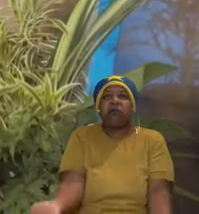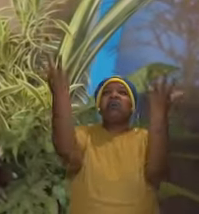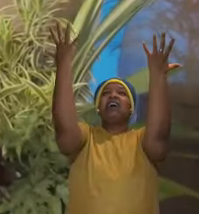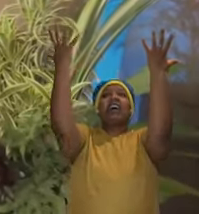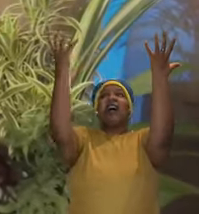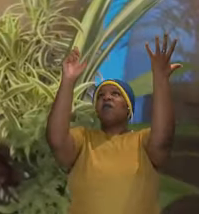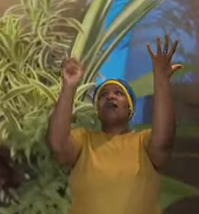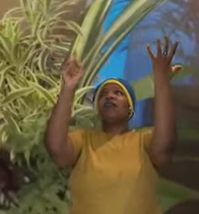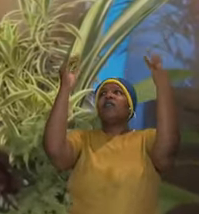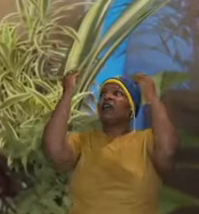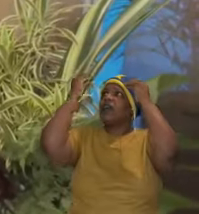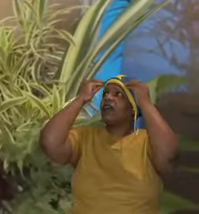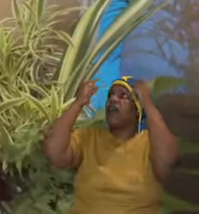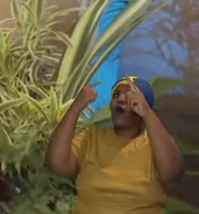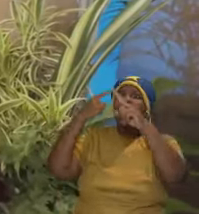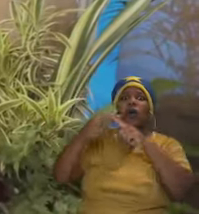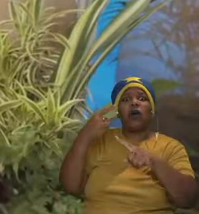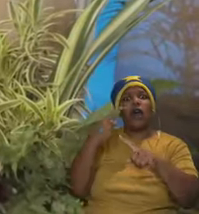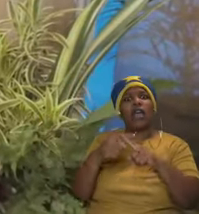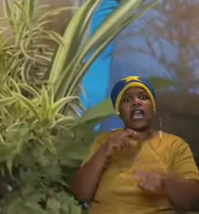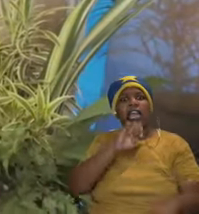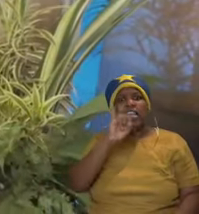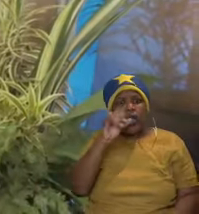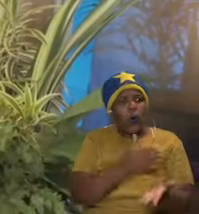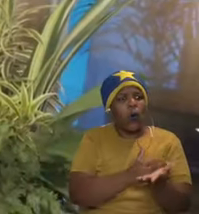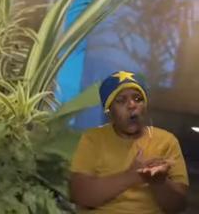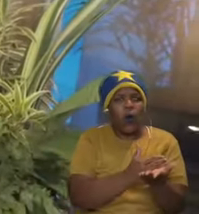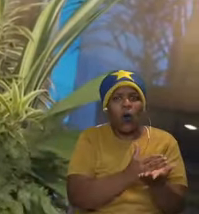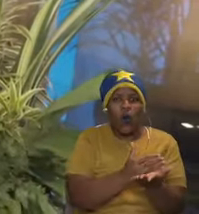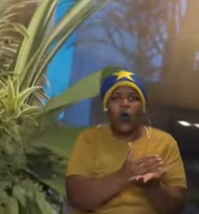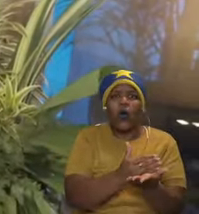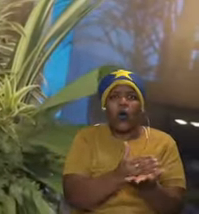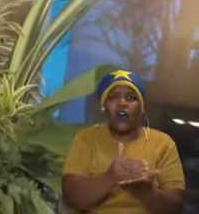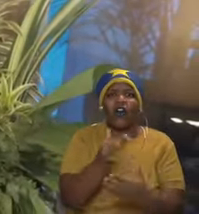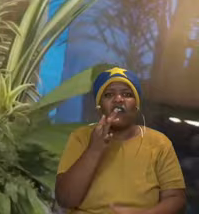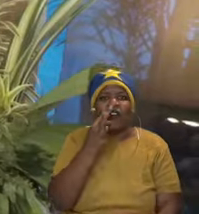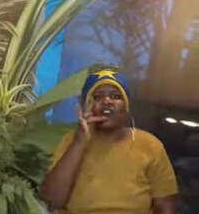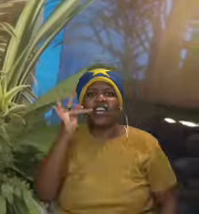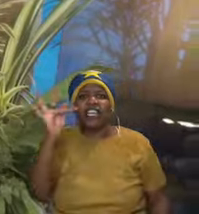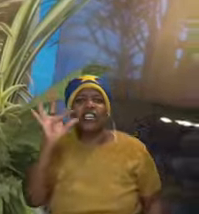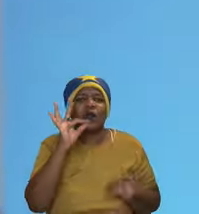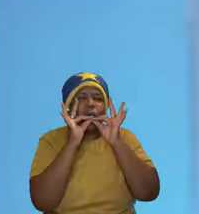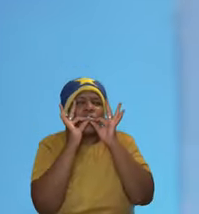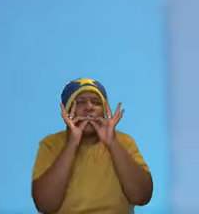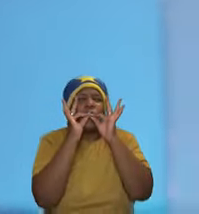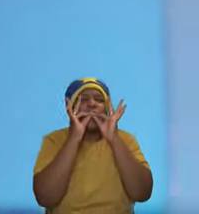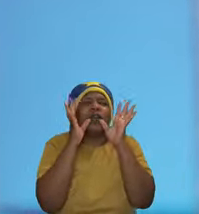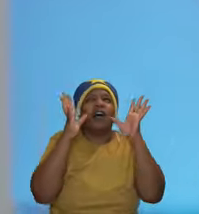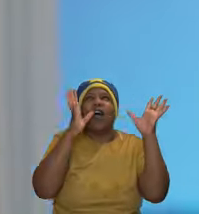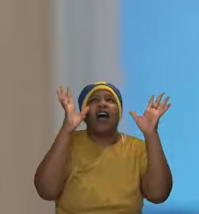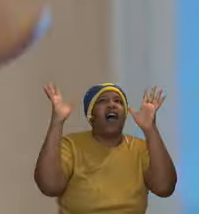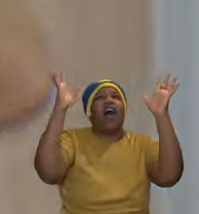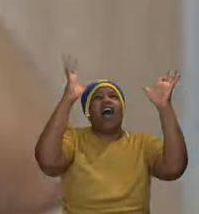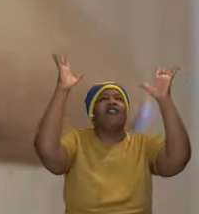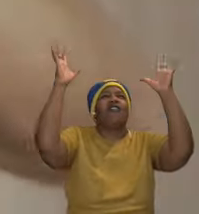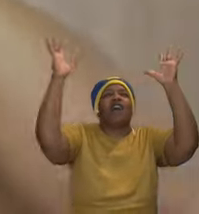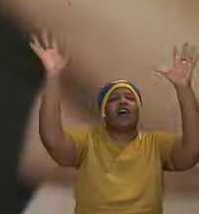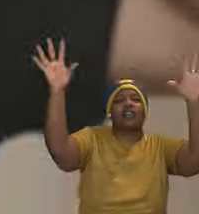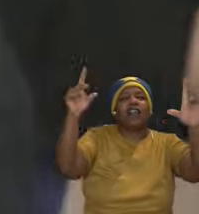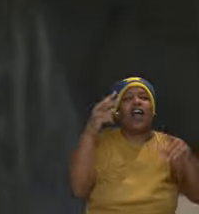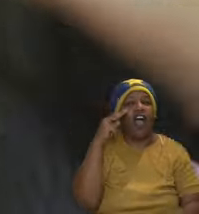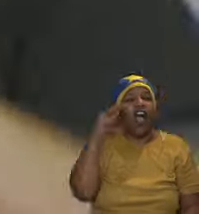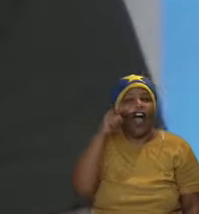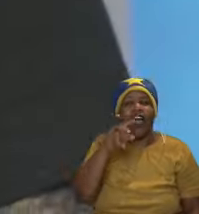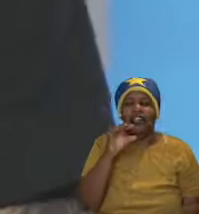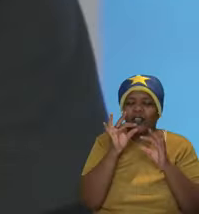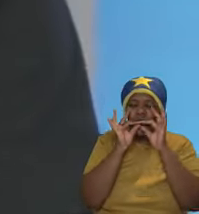não vão entender, porque seu começo foi fora. Olha a fumaça do gênio, fumaça do gênio. Olha a fumaça